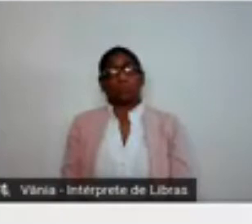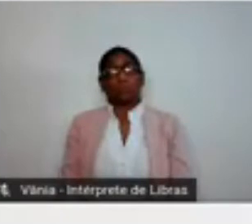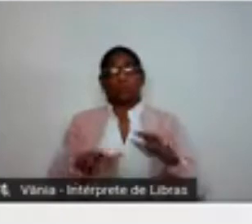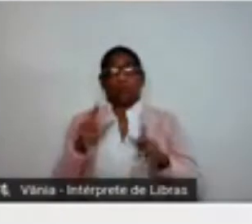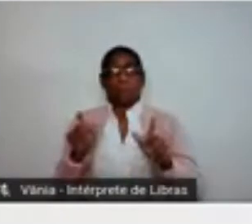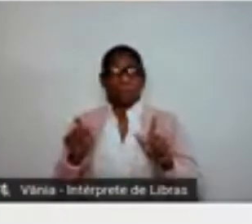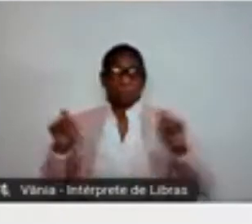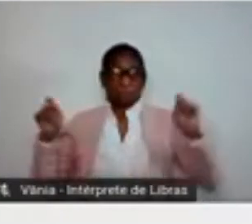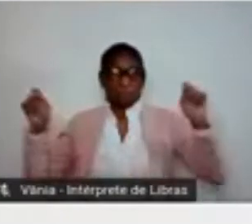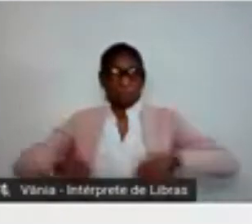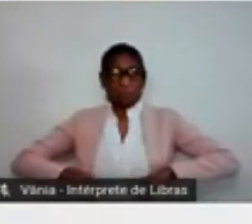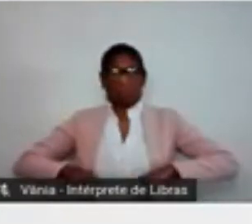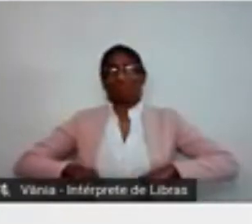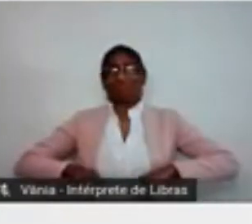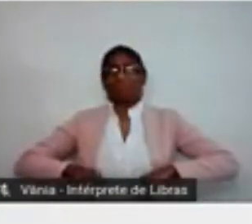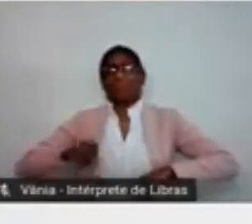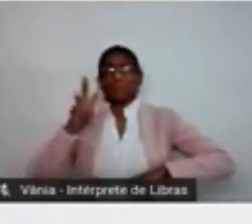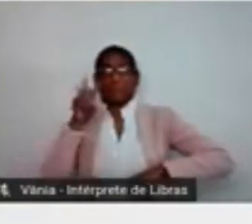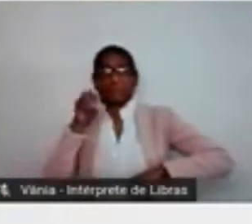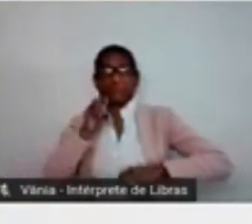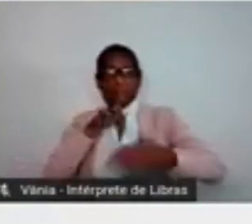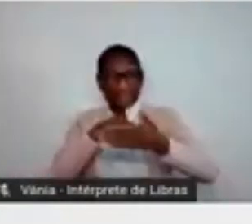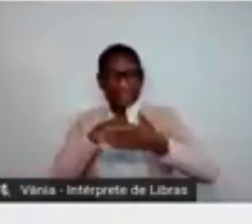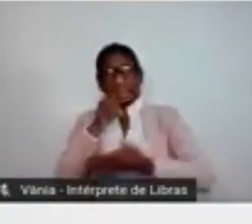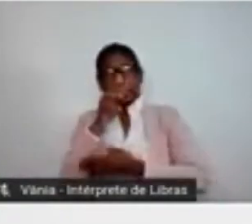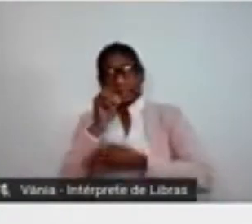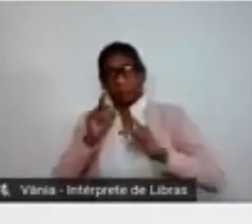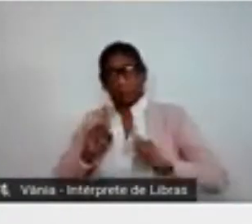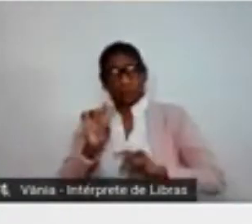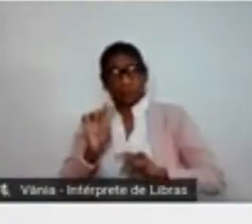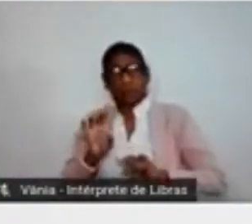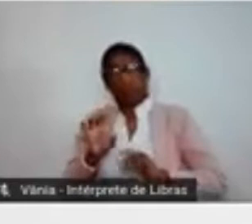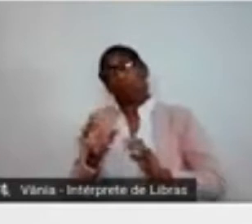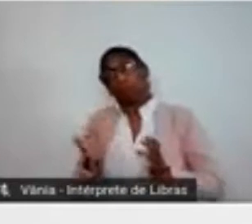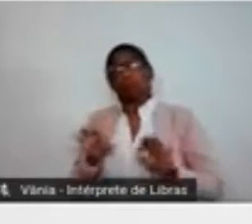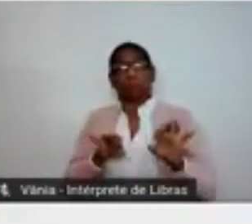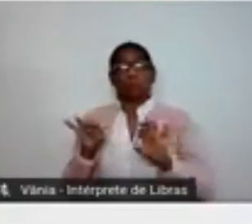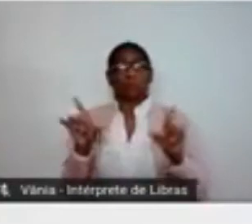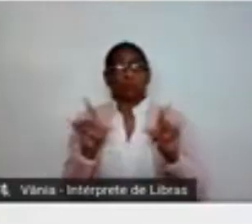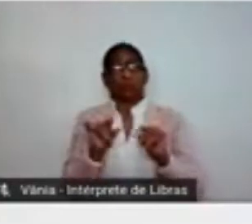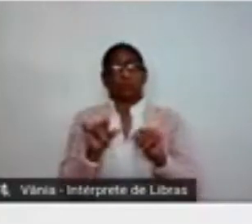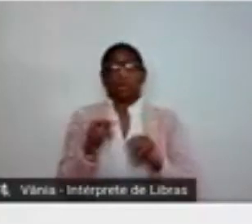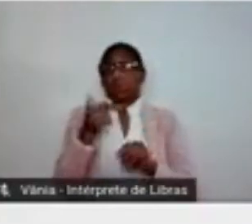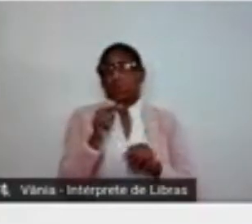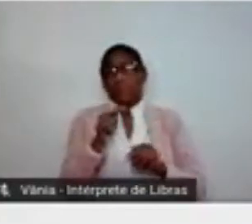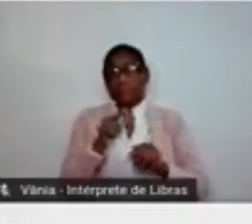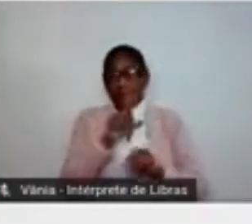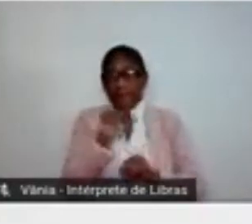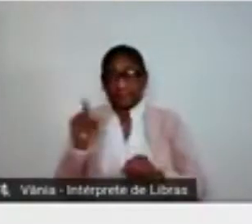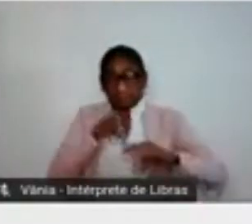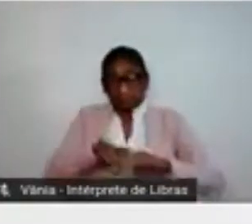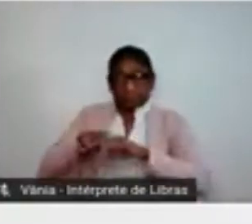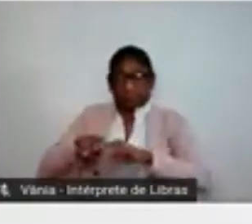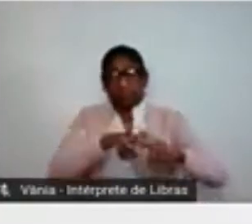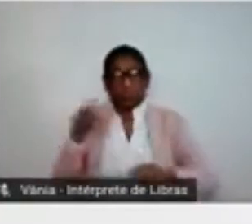capacidade poderem ter até 30 pessoas, mesmo que não tenham, por exemplo, 100 lugares